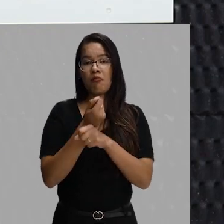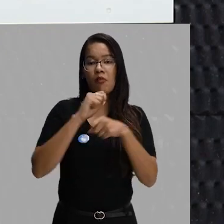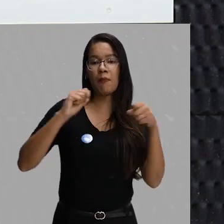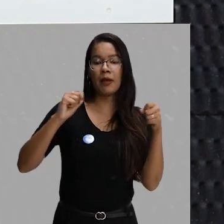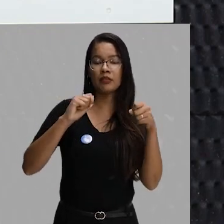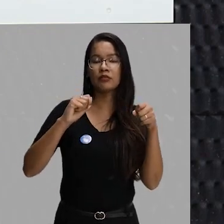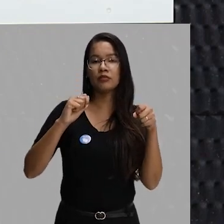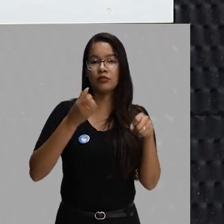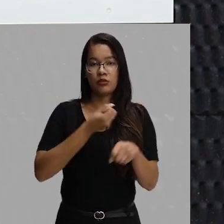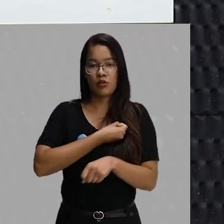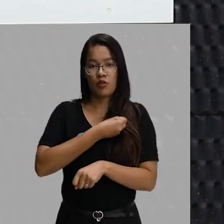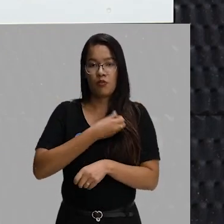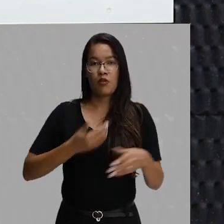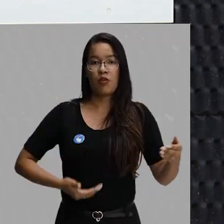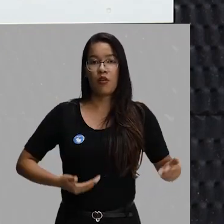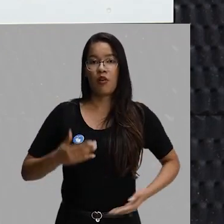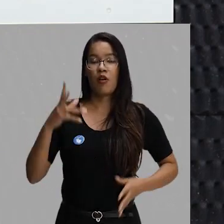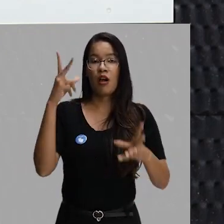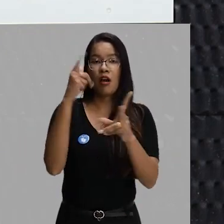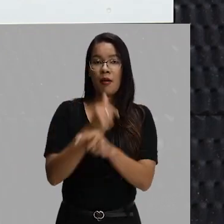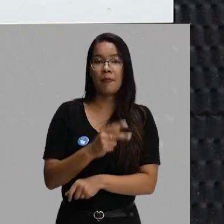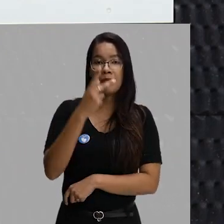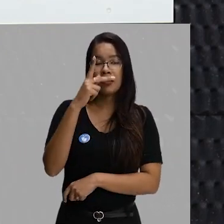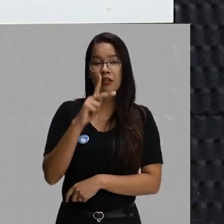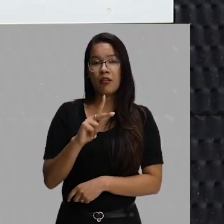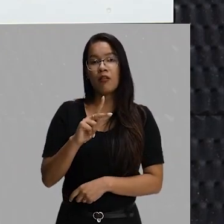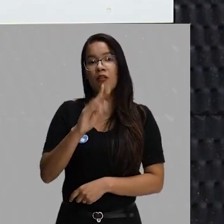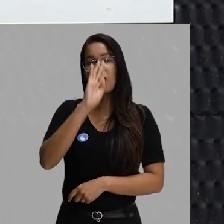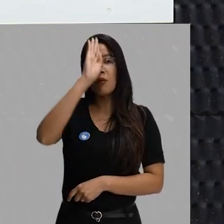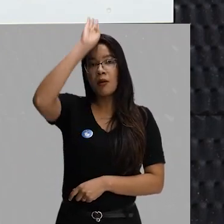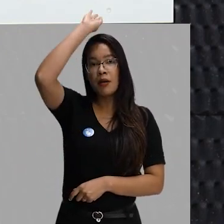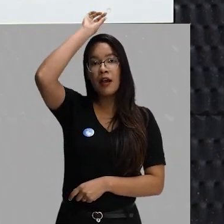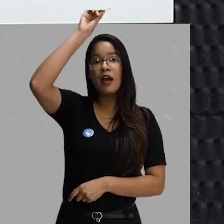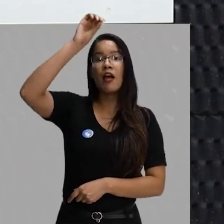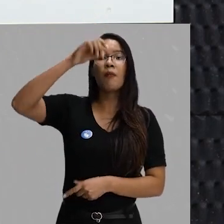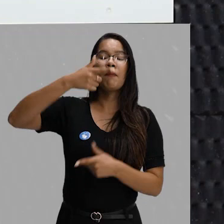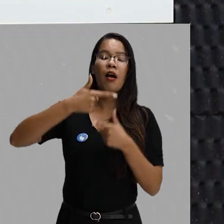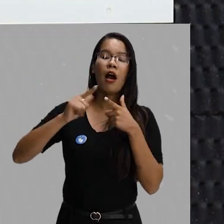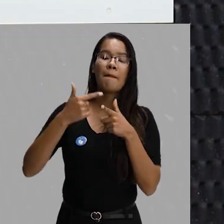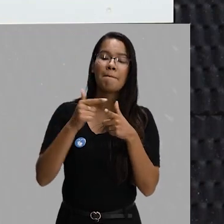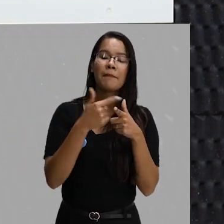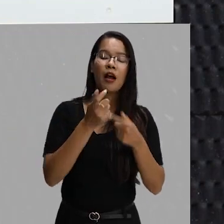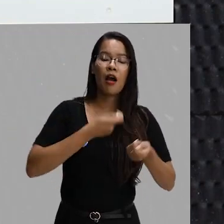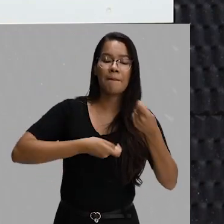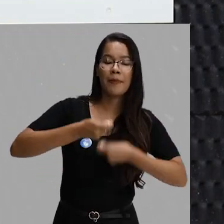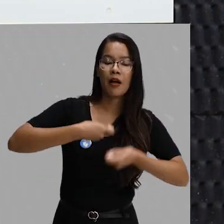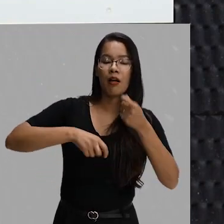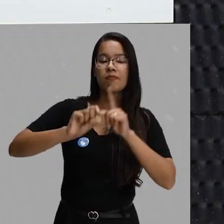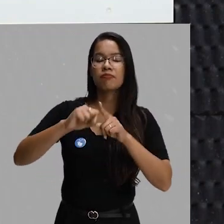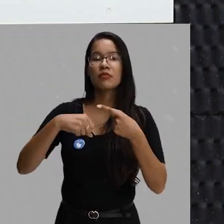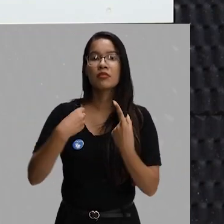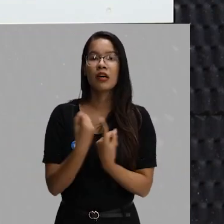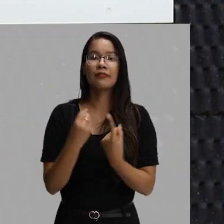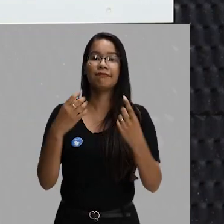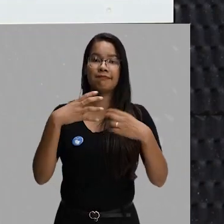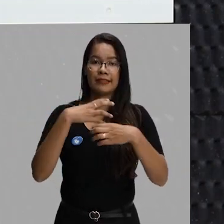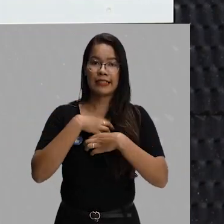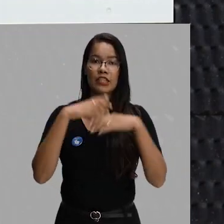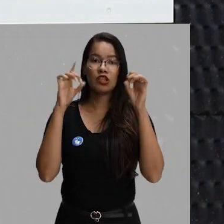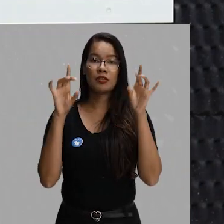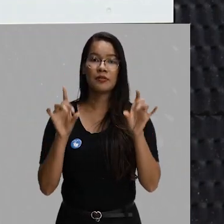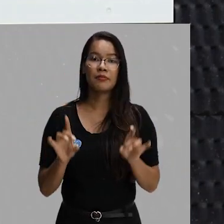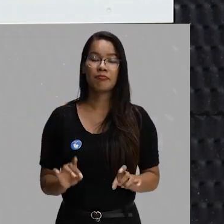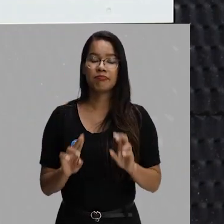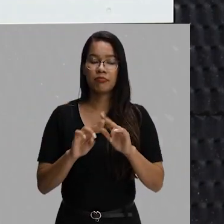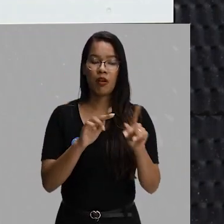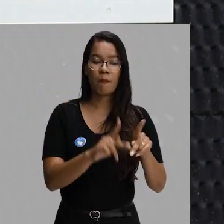o resultado de tudo isso para Roma é uma profunda crise socioeconômica, sentida principalmente por